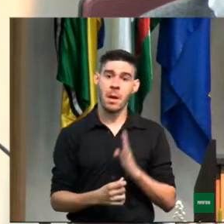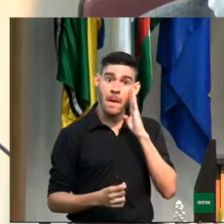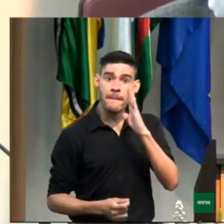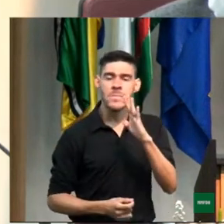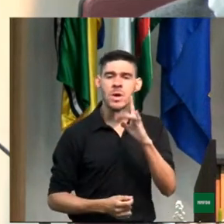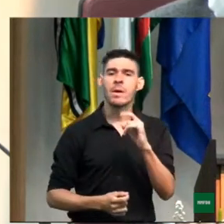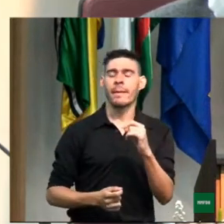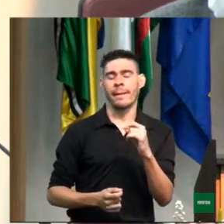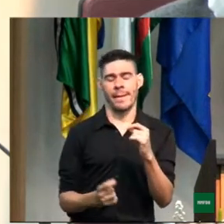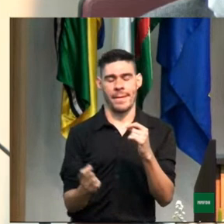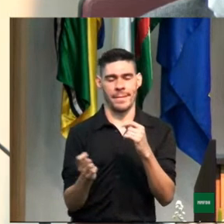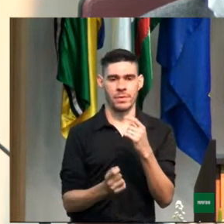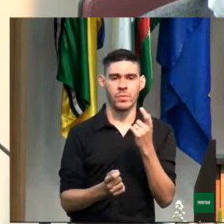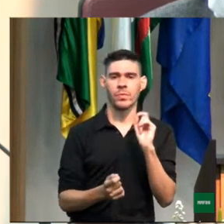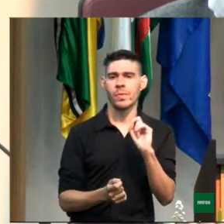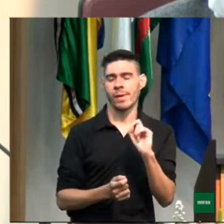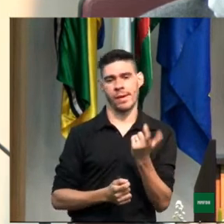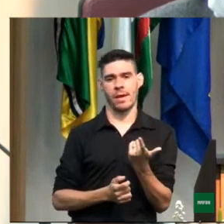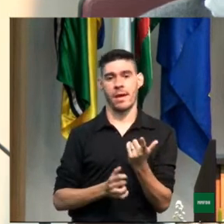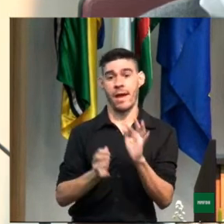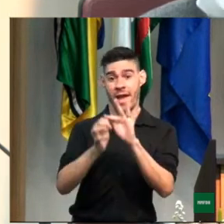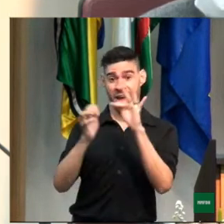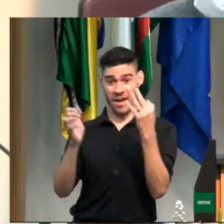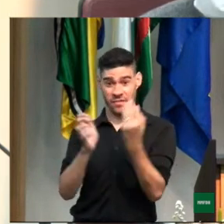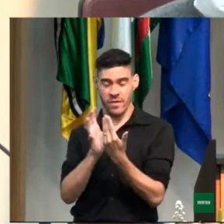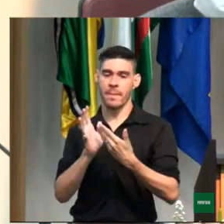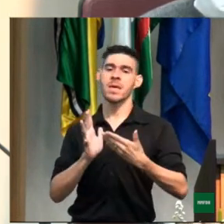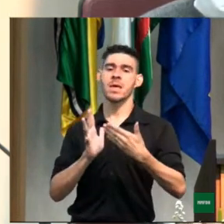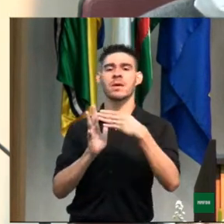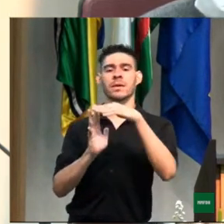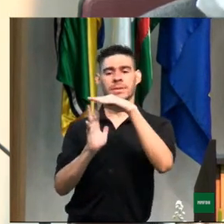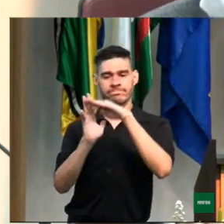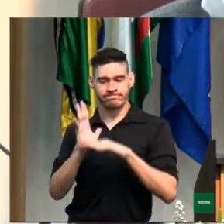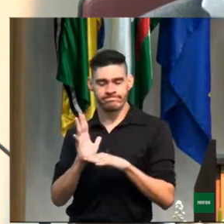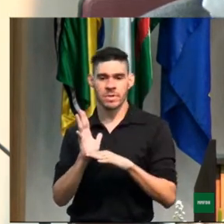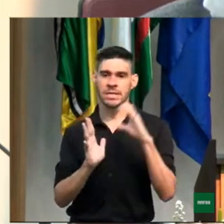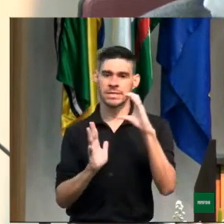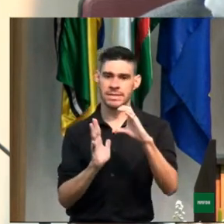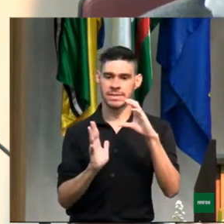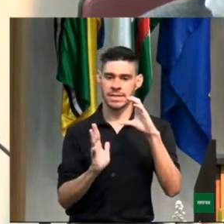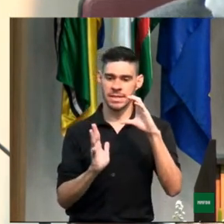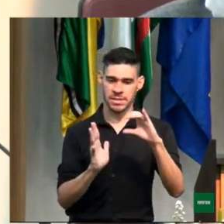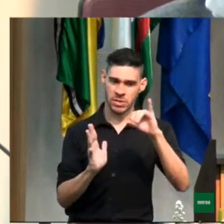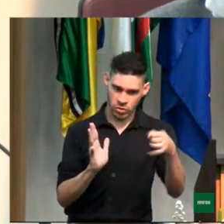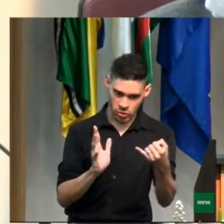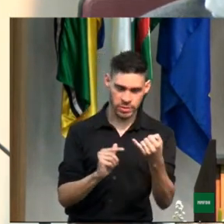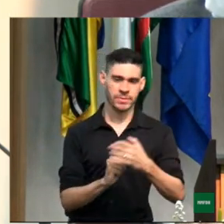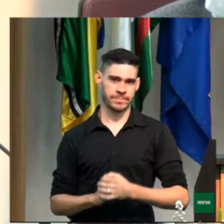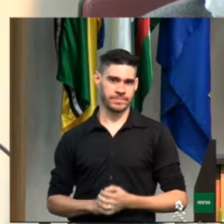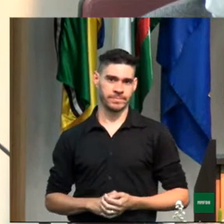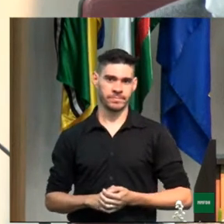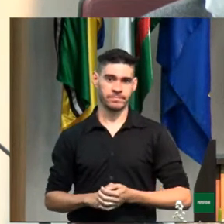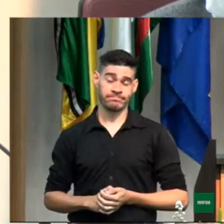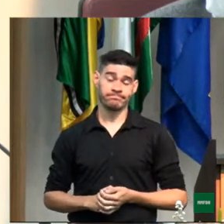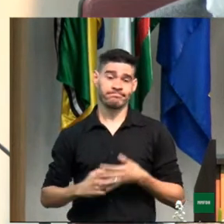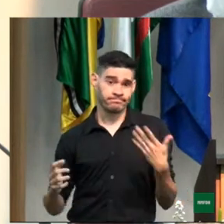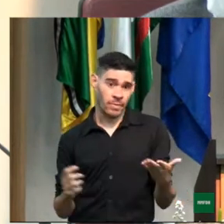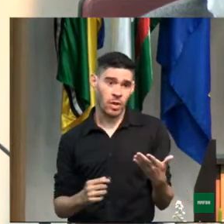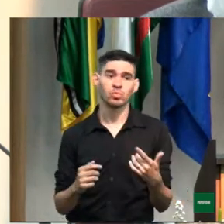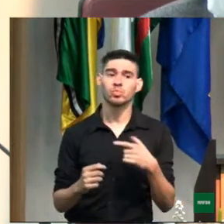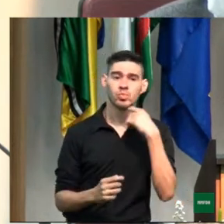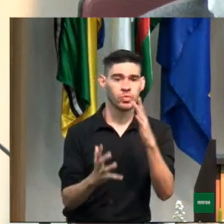inclusive, a família na pauta da CCJ. Então, isso é sem dúvida, um presente para